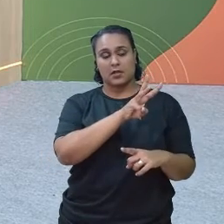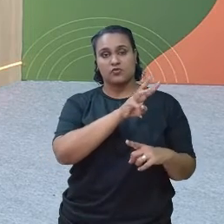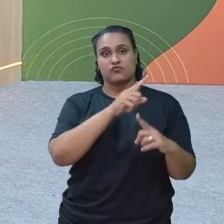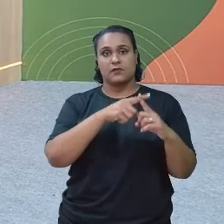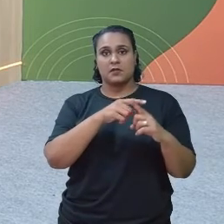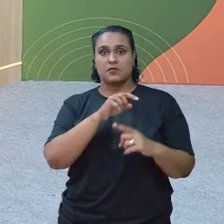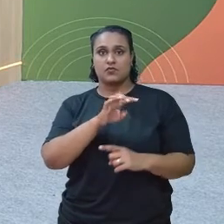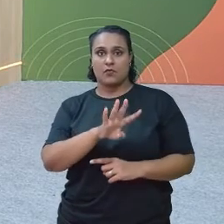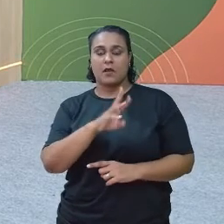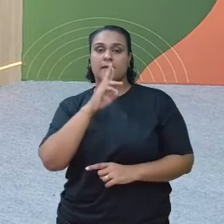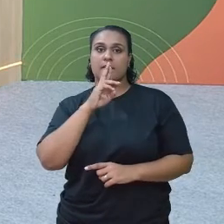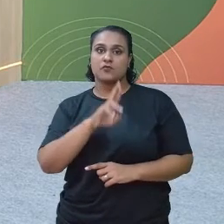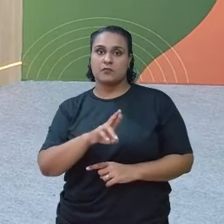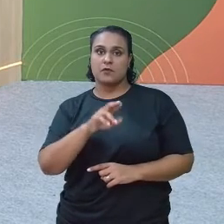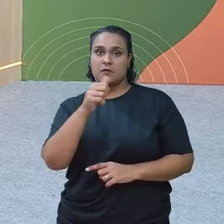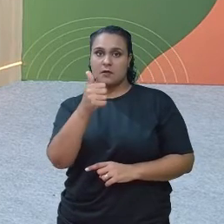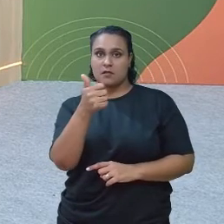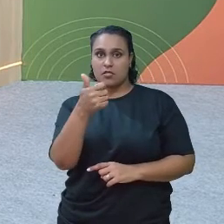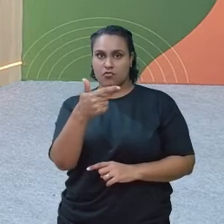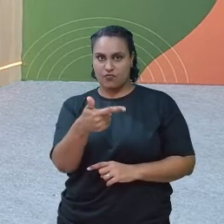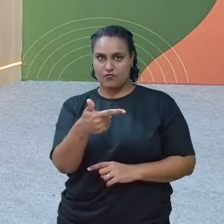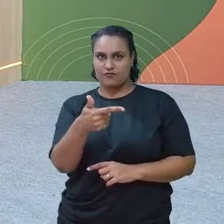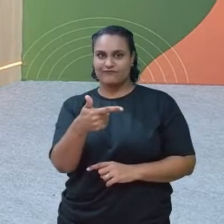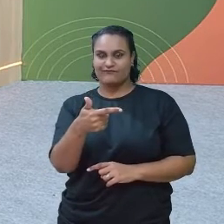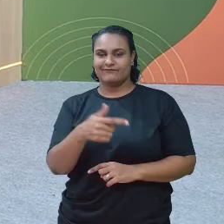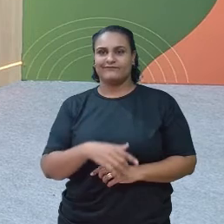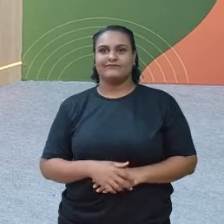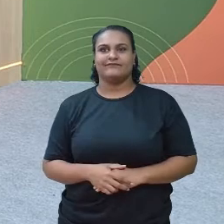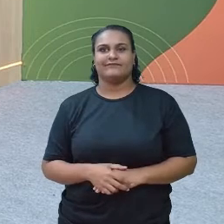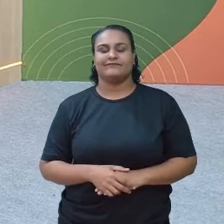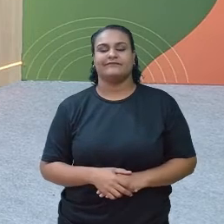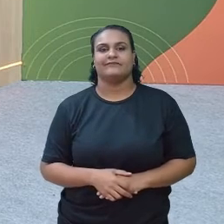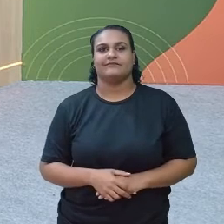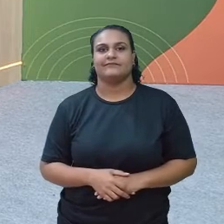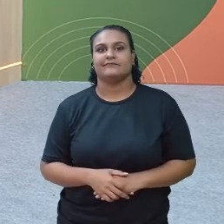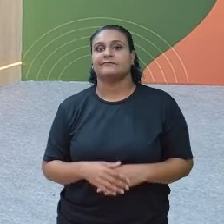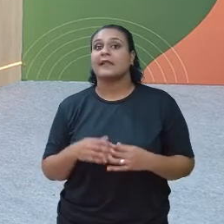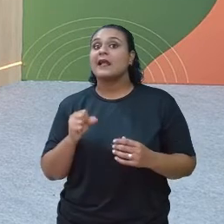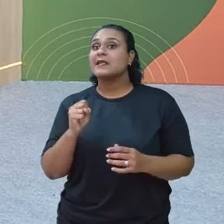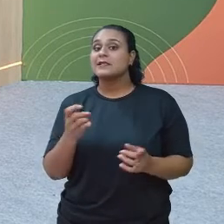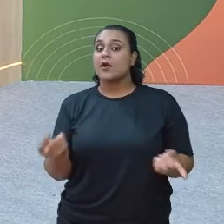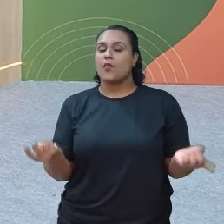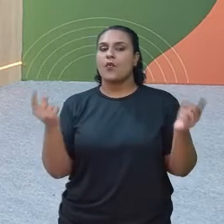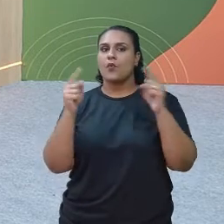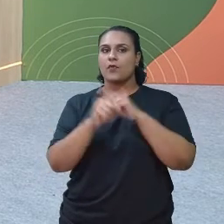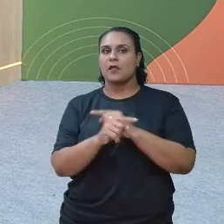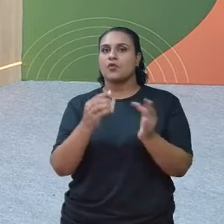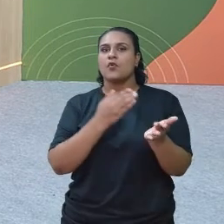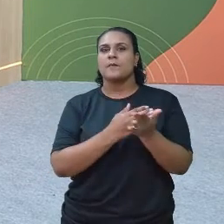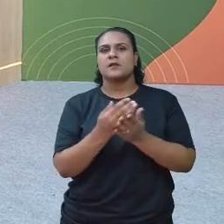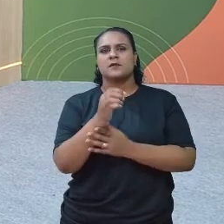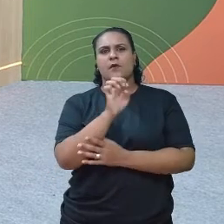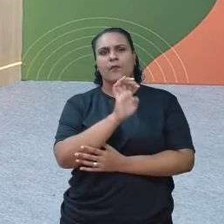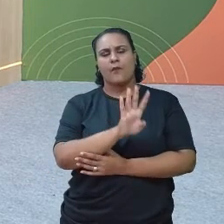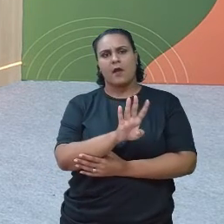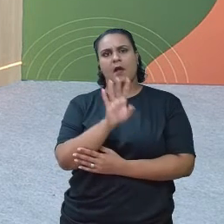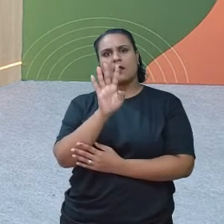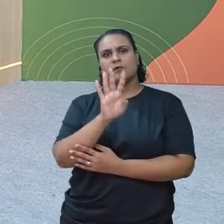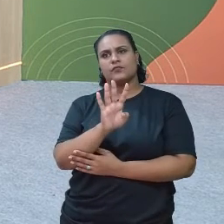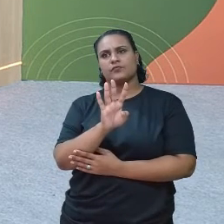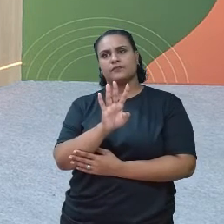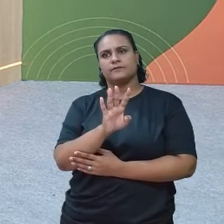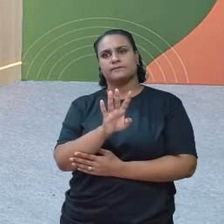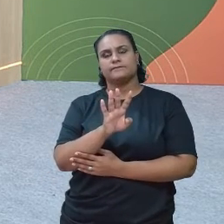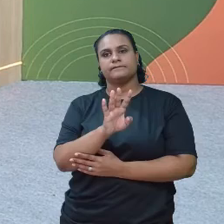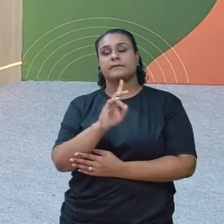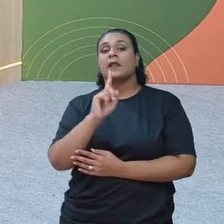dar o resultado final, tá certo? Então, se eu fizesse o contrário, começando pela região retangular